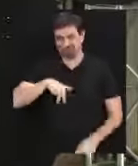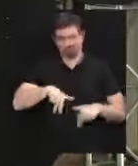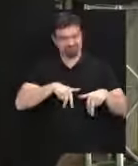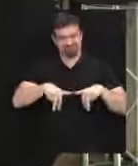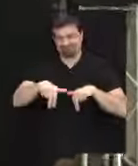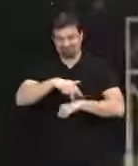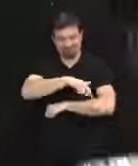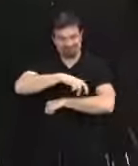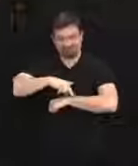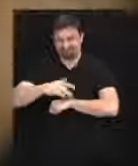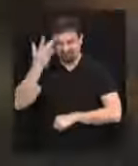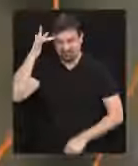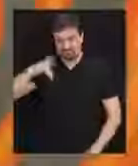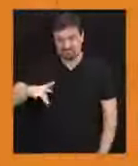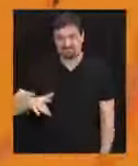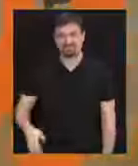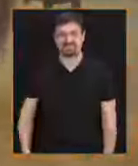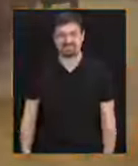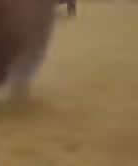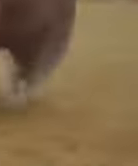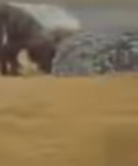não.